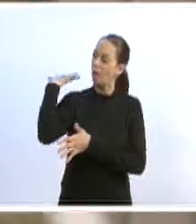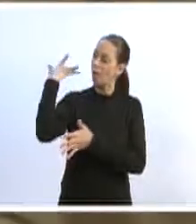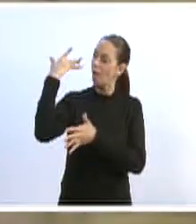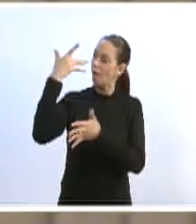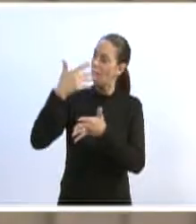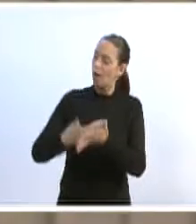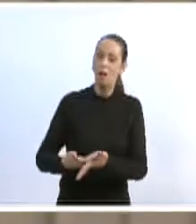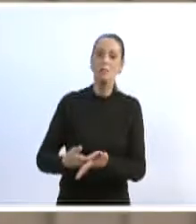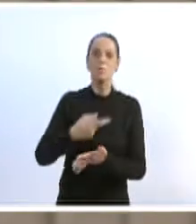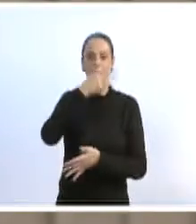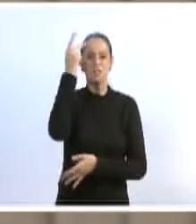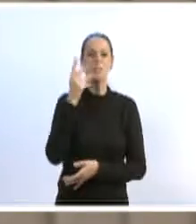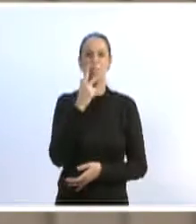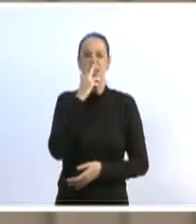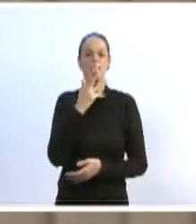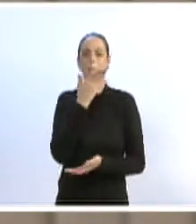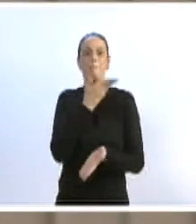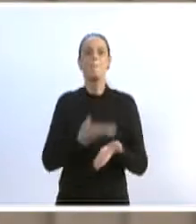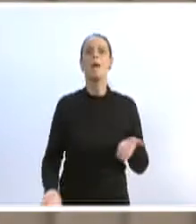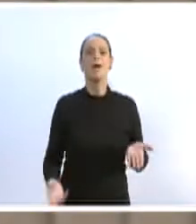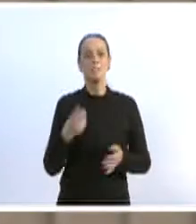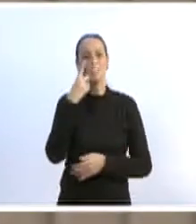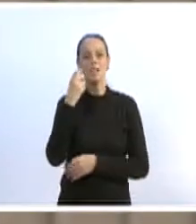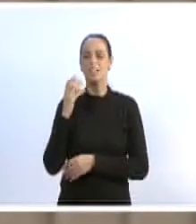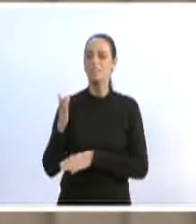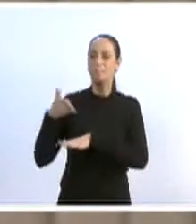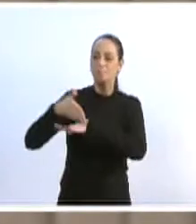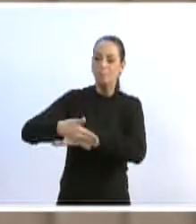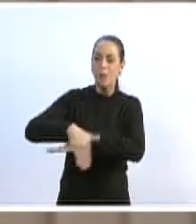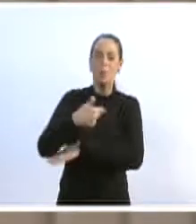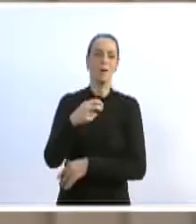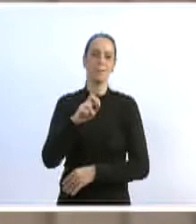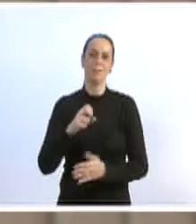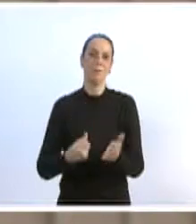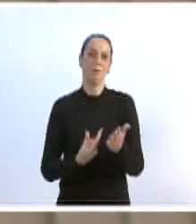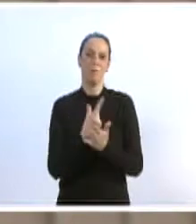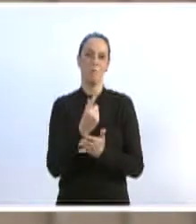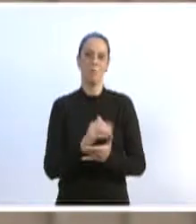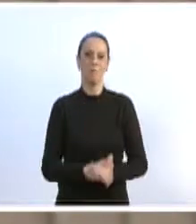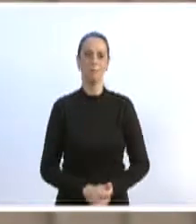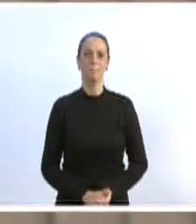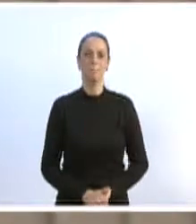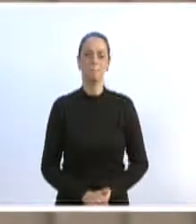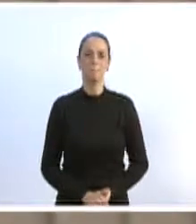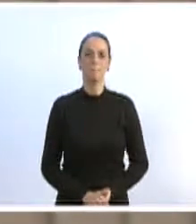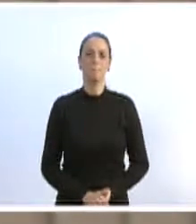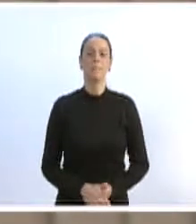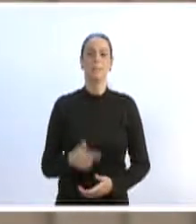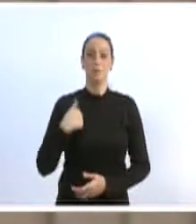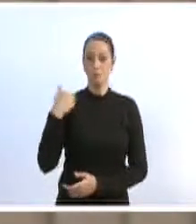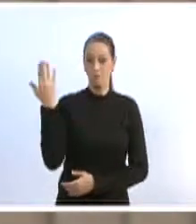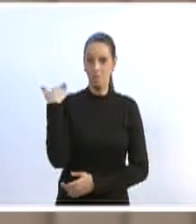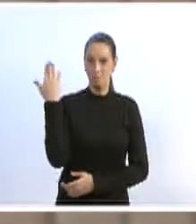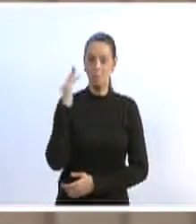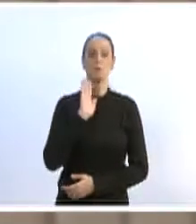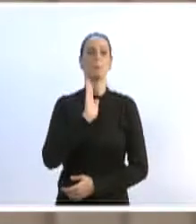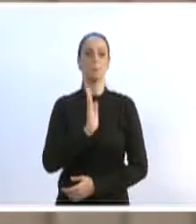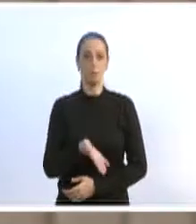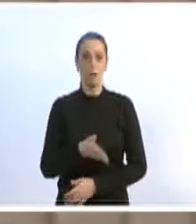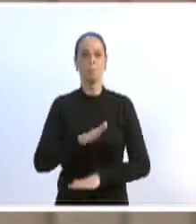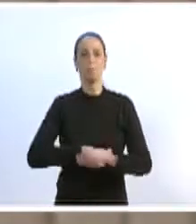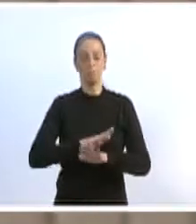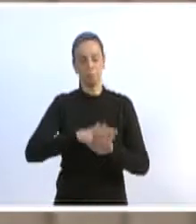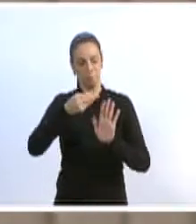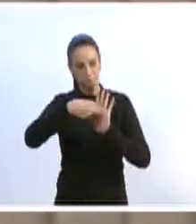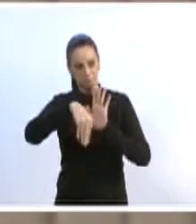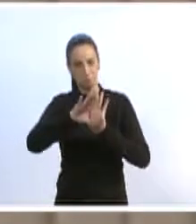soluções aí essa discussão especificamente é muito interessante inclusive como vereador logo que entrei fiz indicação para a gente tentar alavancar esse